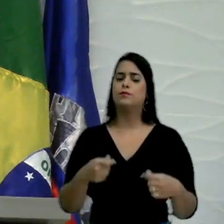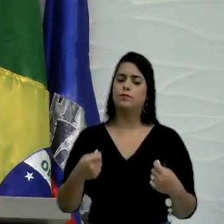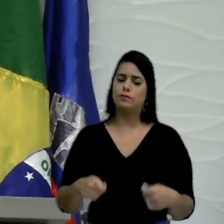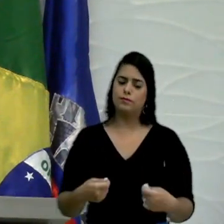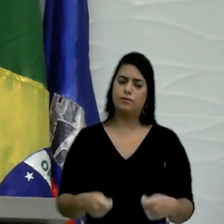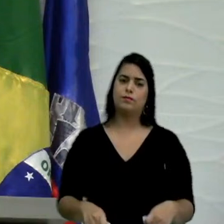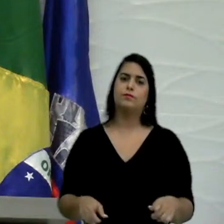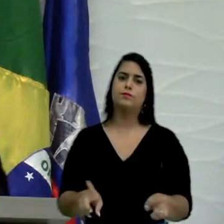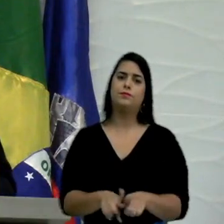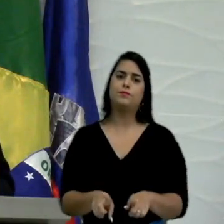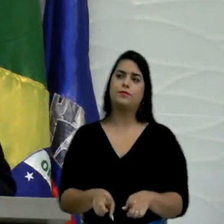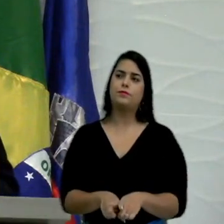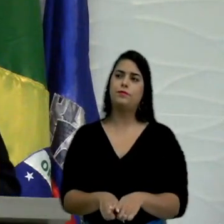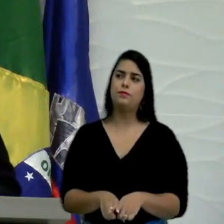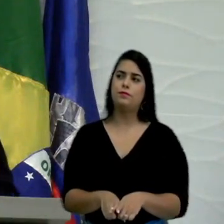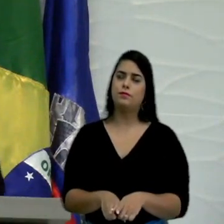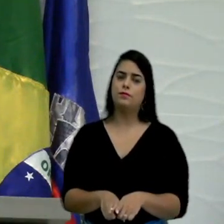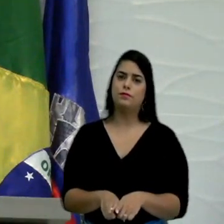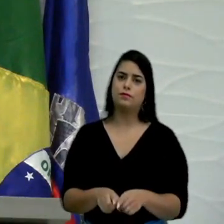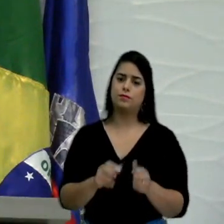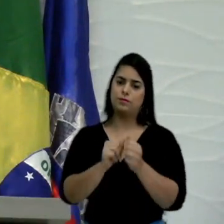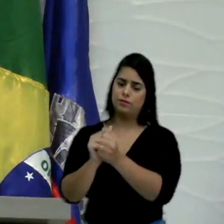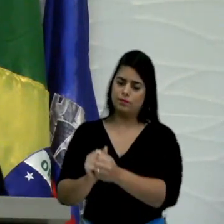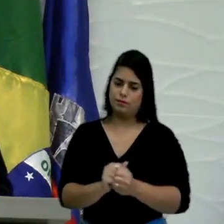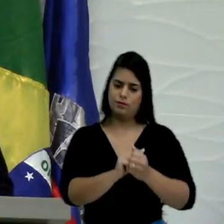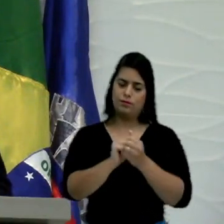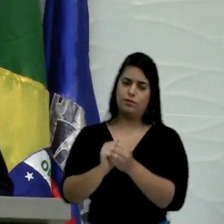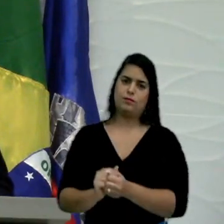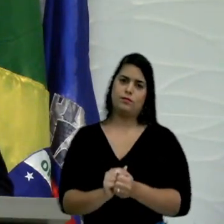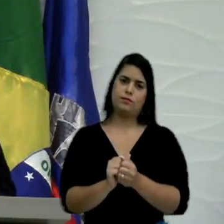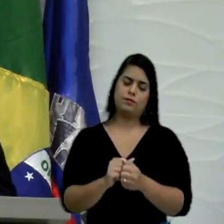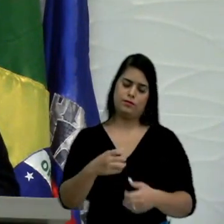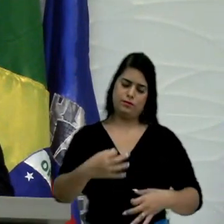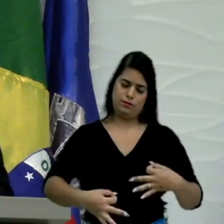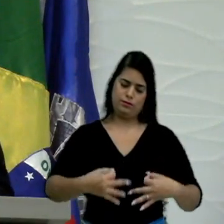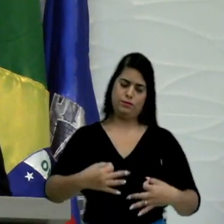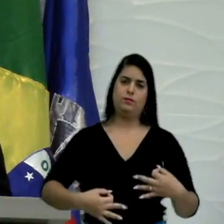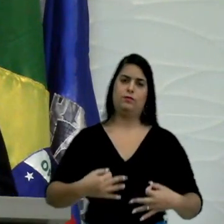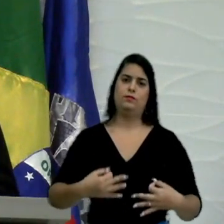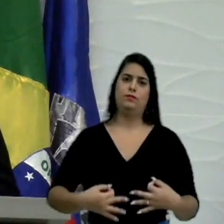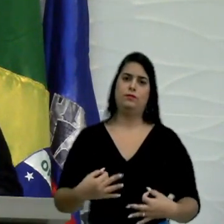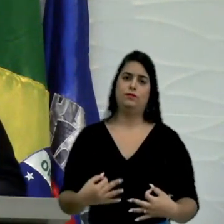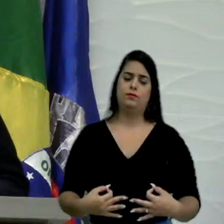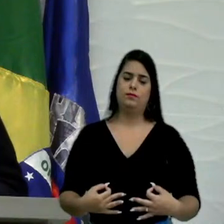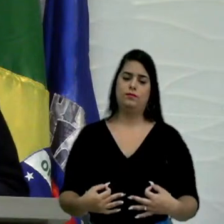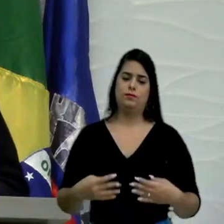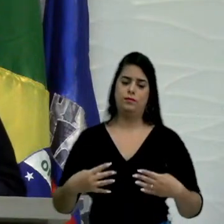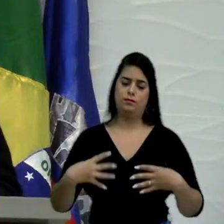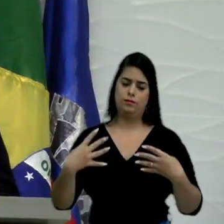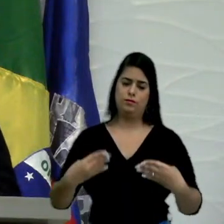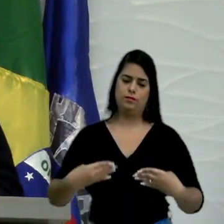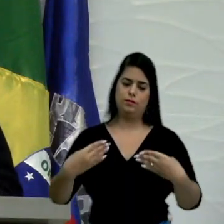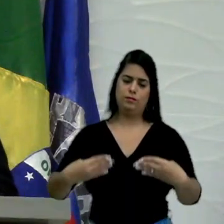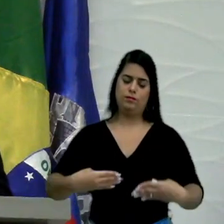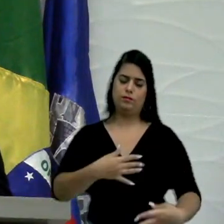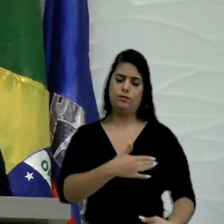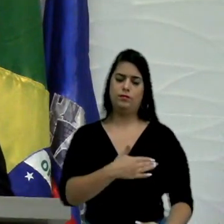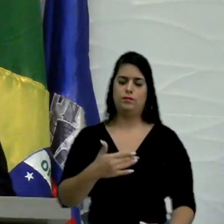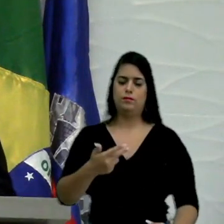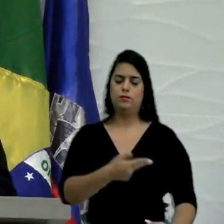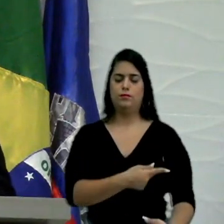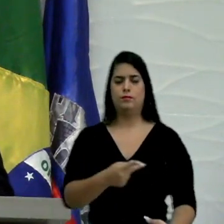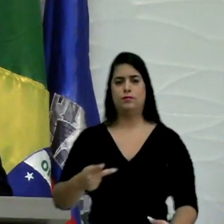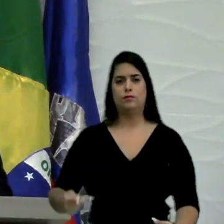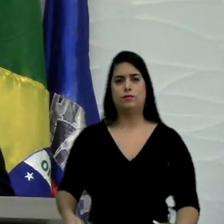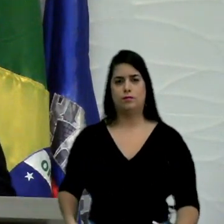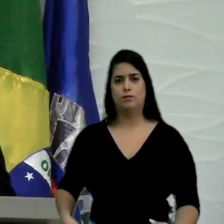também, por que não se dizer, entrar com ação judicial aqui junto ao Ministério Público, de forma coletiva,